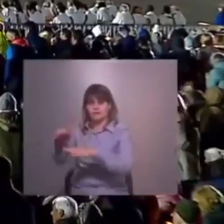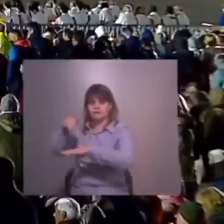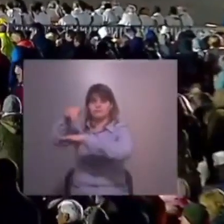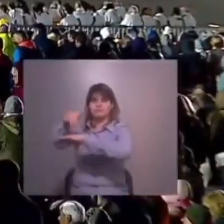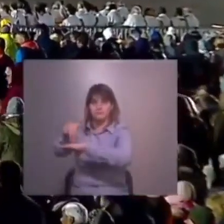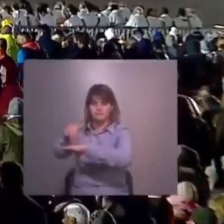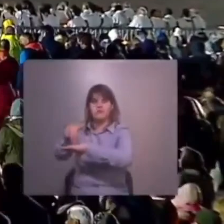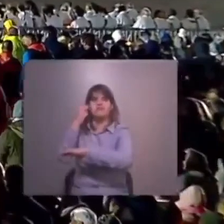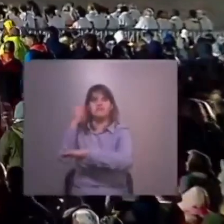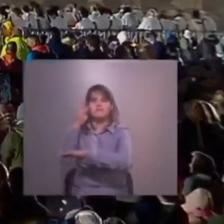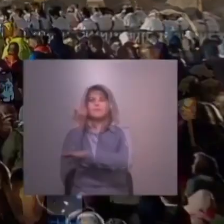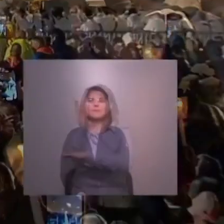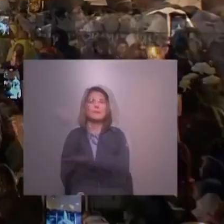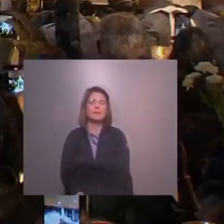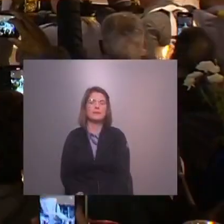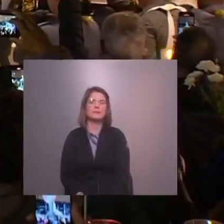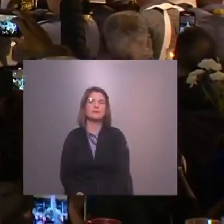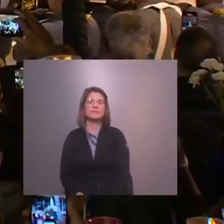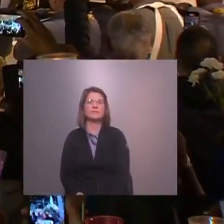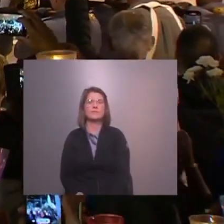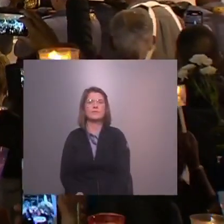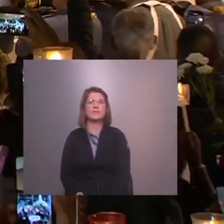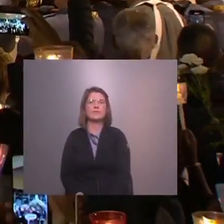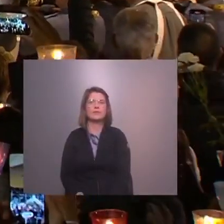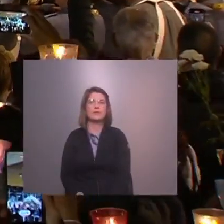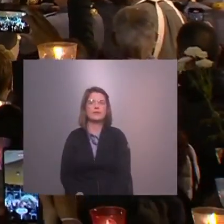ressuscitado, eternamente vivo.